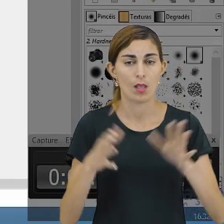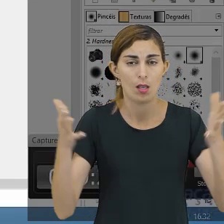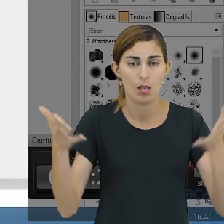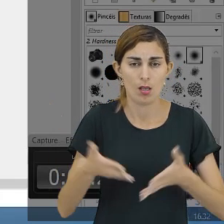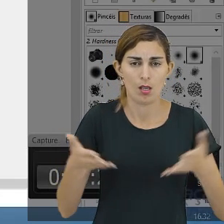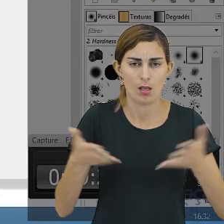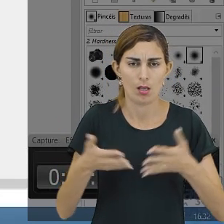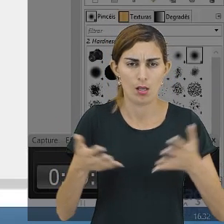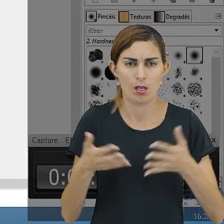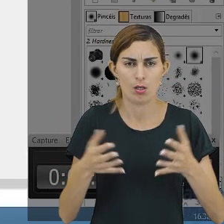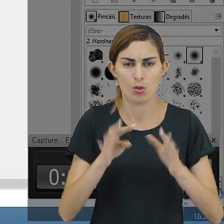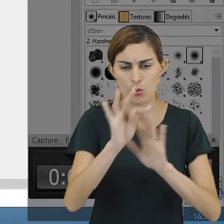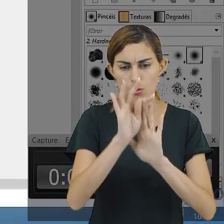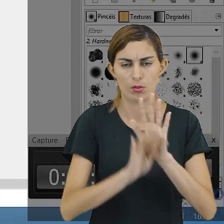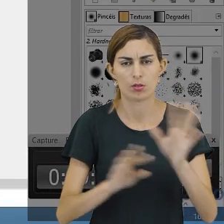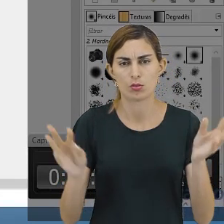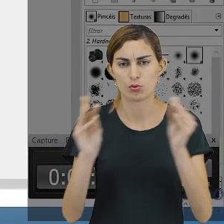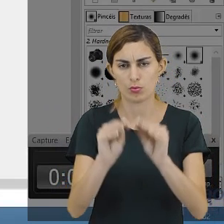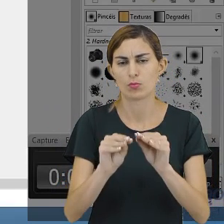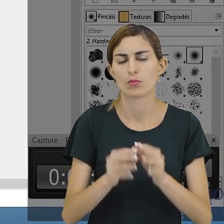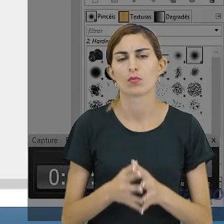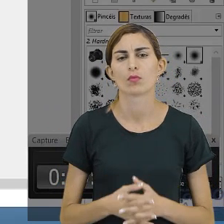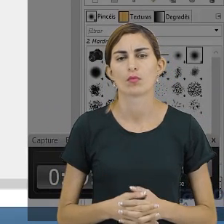E agora nós vamos ter o texto inclinado.